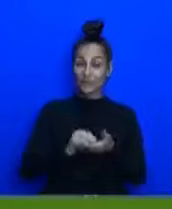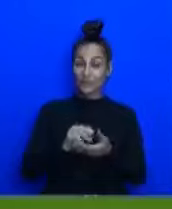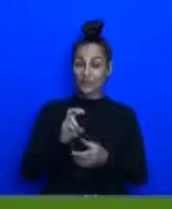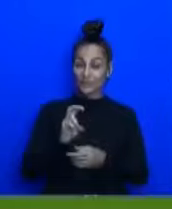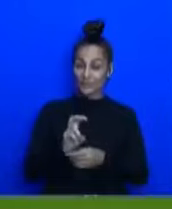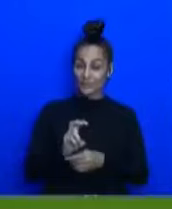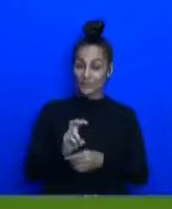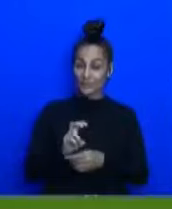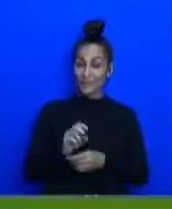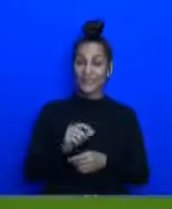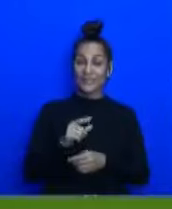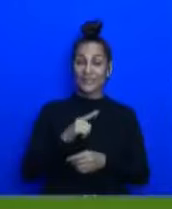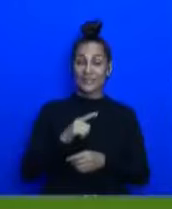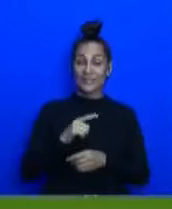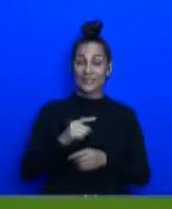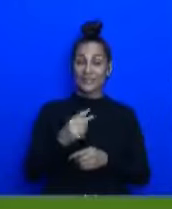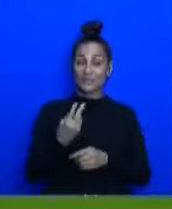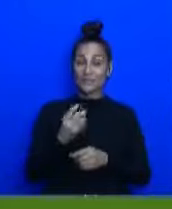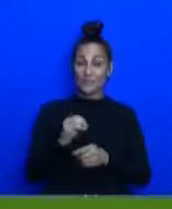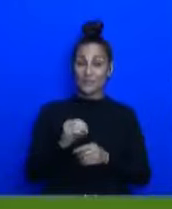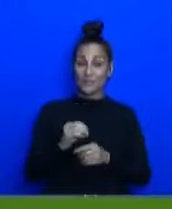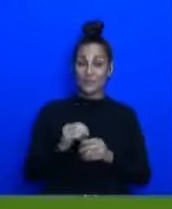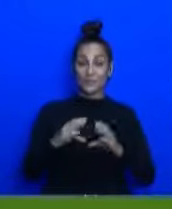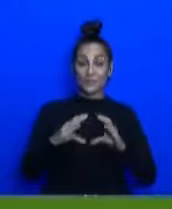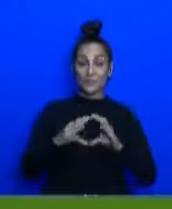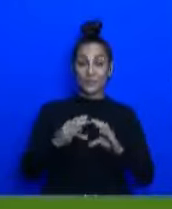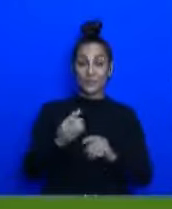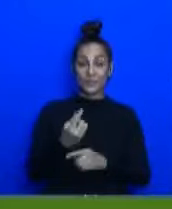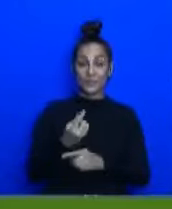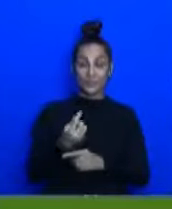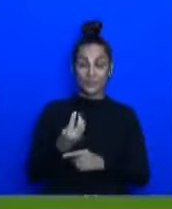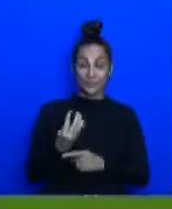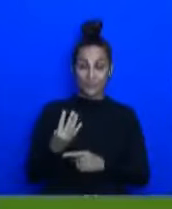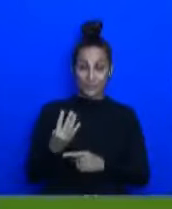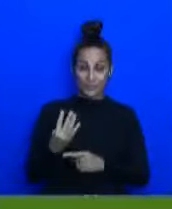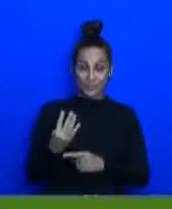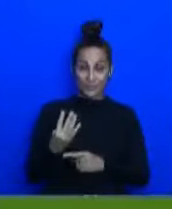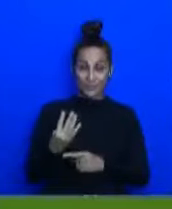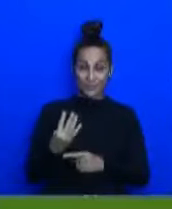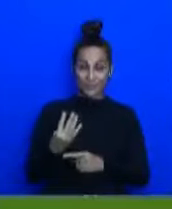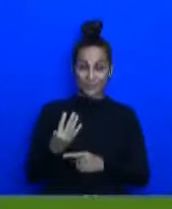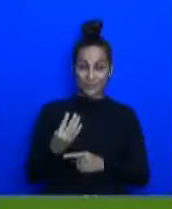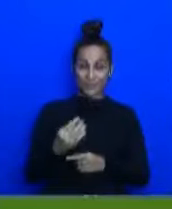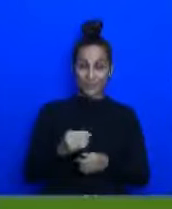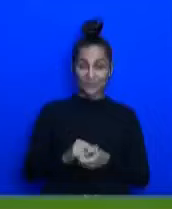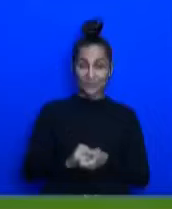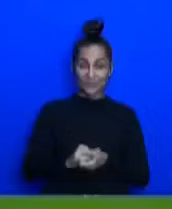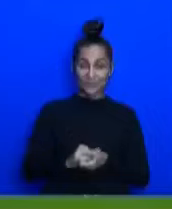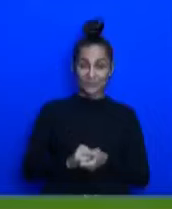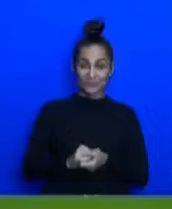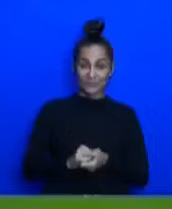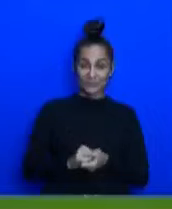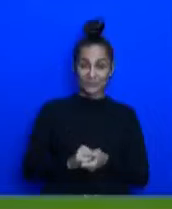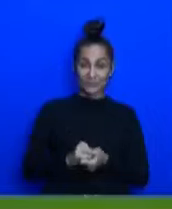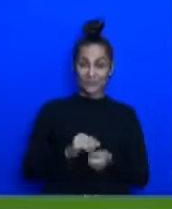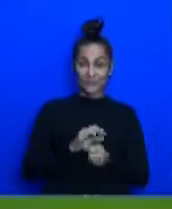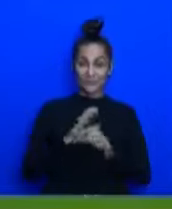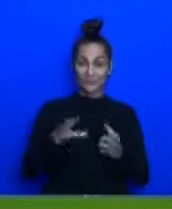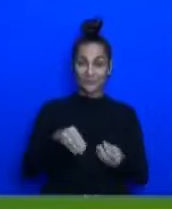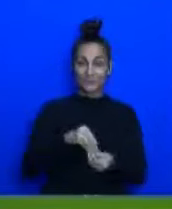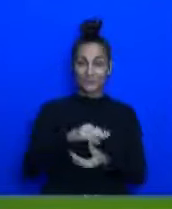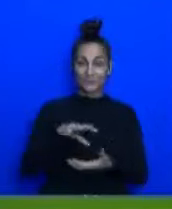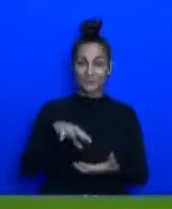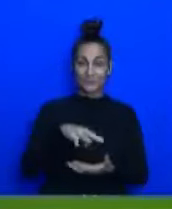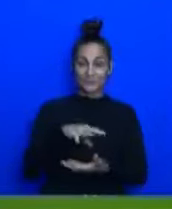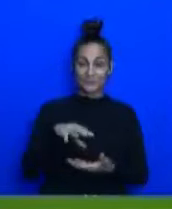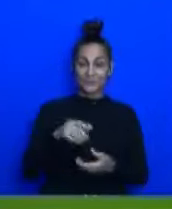20 na Lotomania. Bola sorteada número 14. 14 foi sorteado agora. O globo girando. Vamos